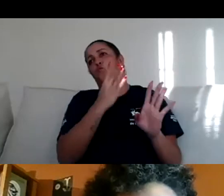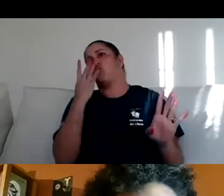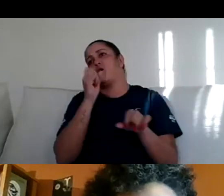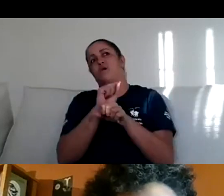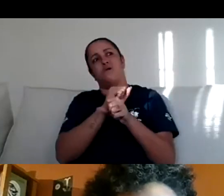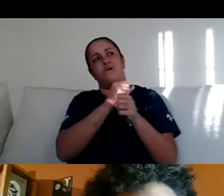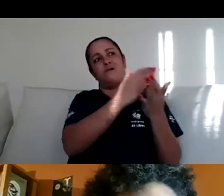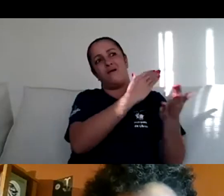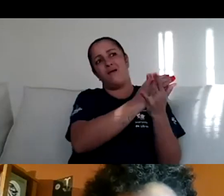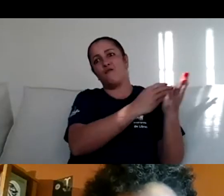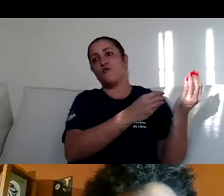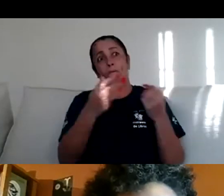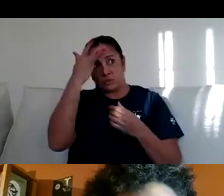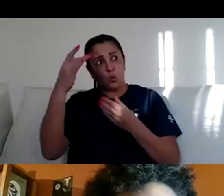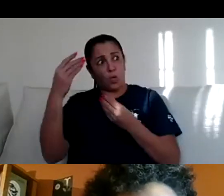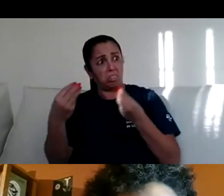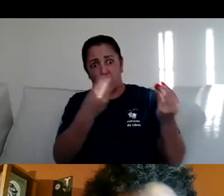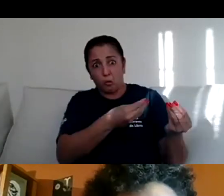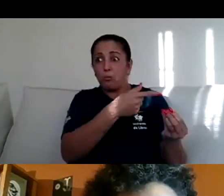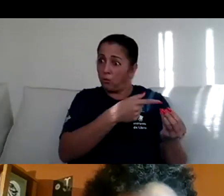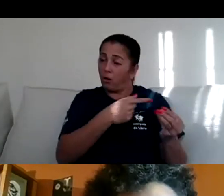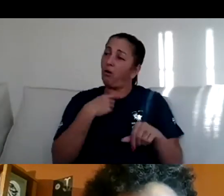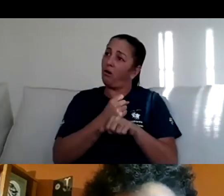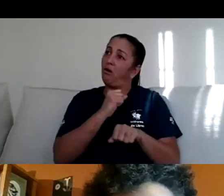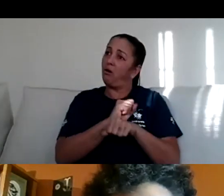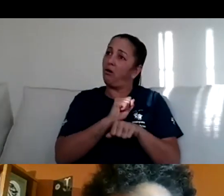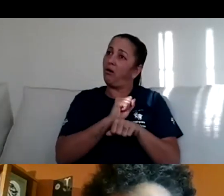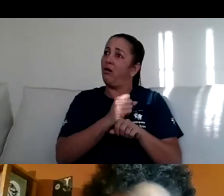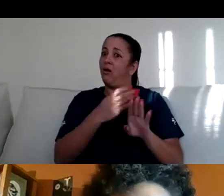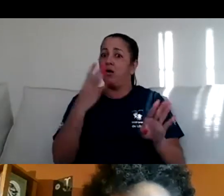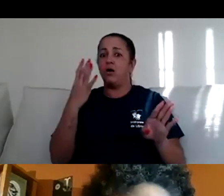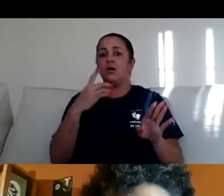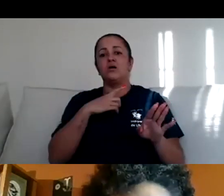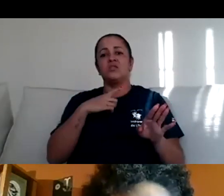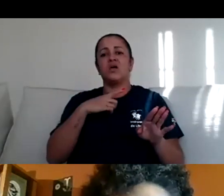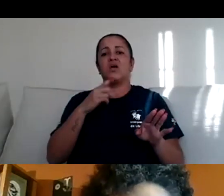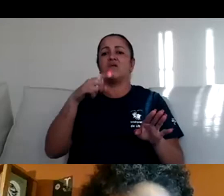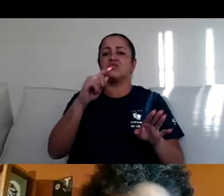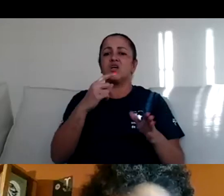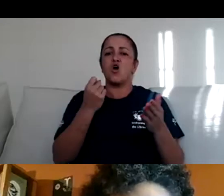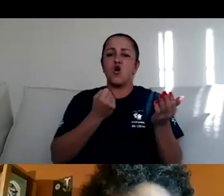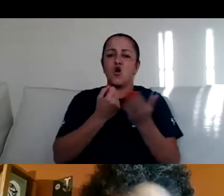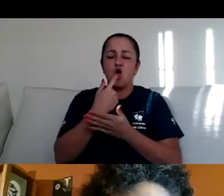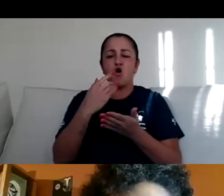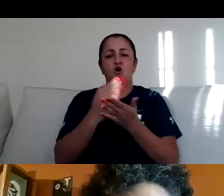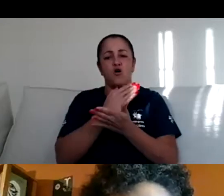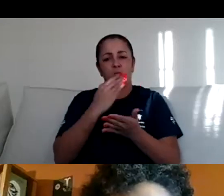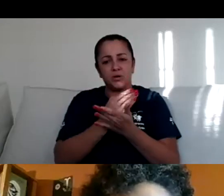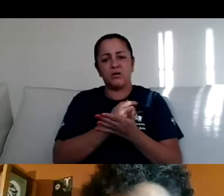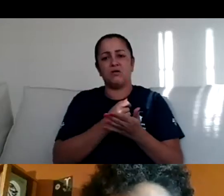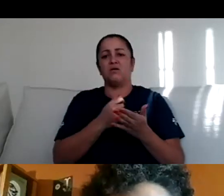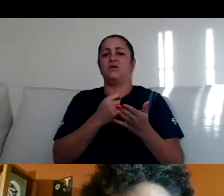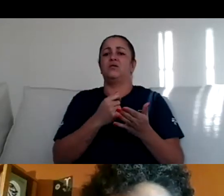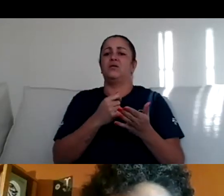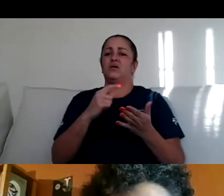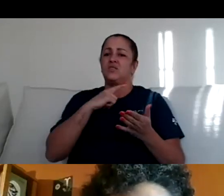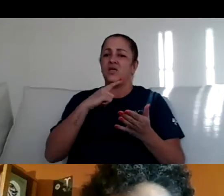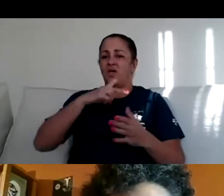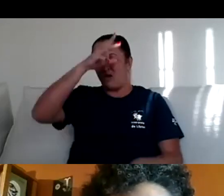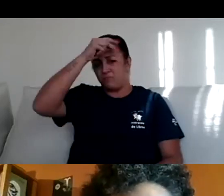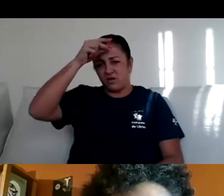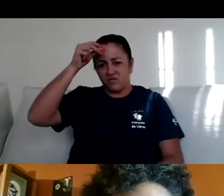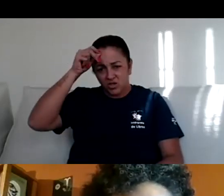se organizar lá em Itapetininga e pedir a compra dos livros, que esses livros eles possam ser comprados pela